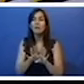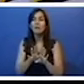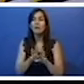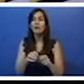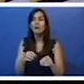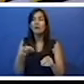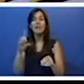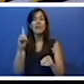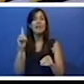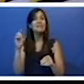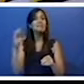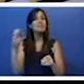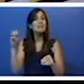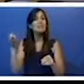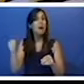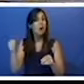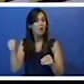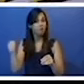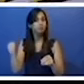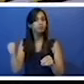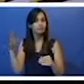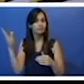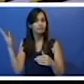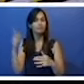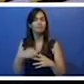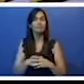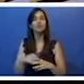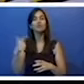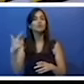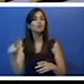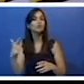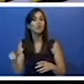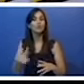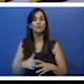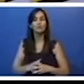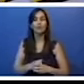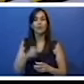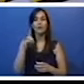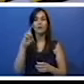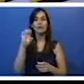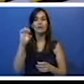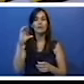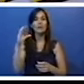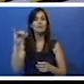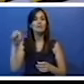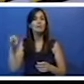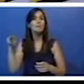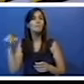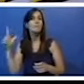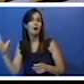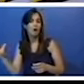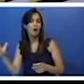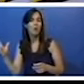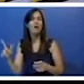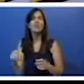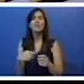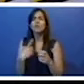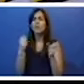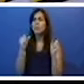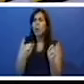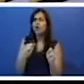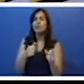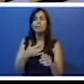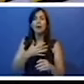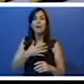correspondente em decimal óleo desse mal novamente aparecendo aí para nós para facilitar a compreensão